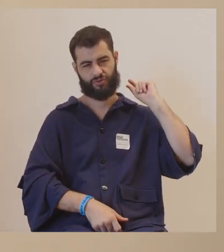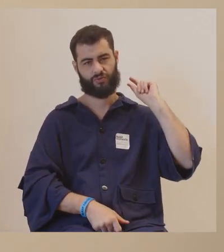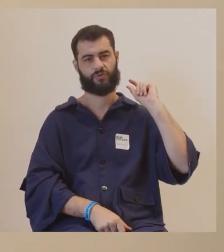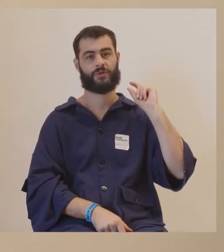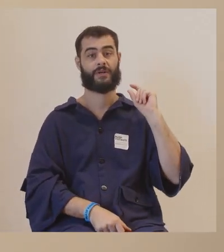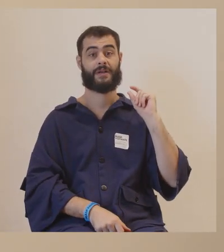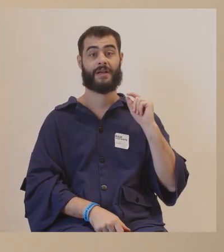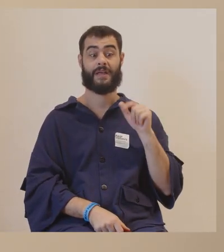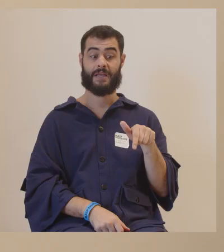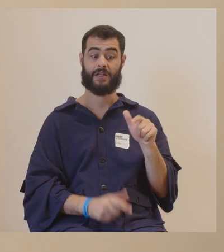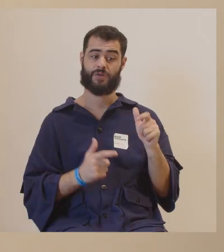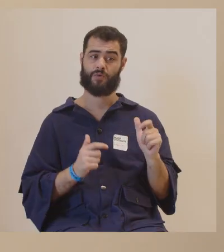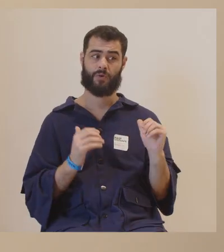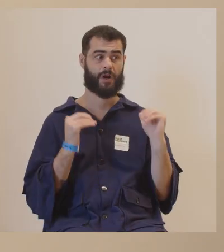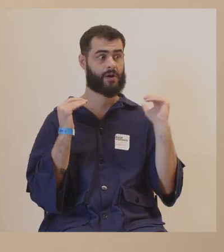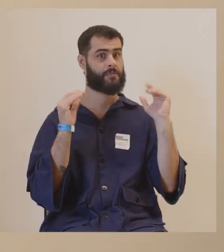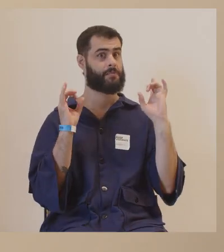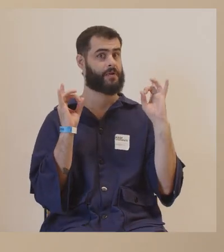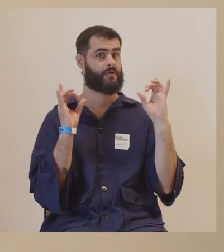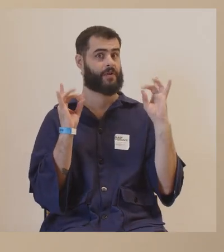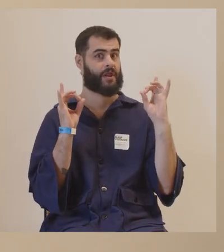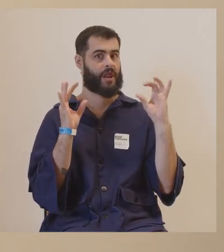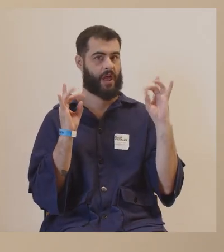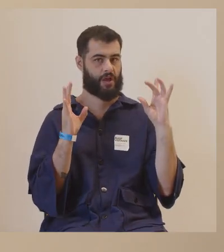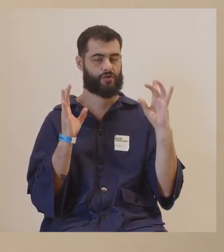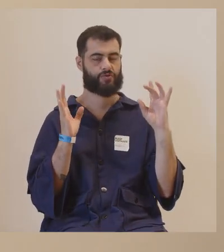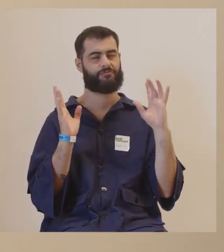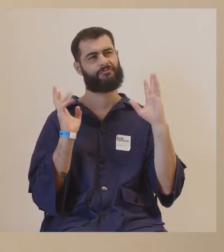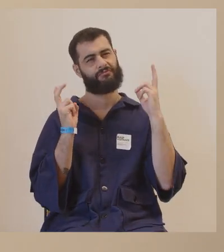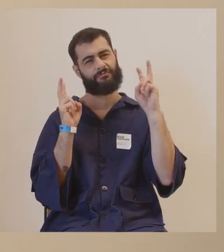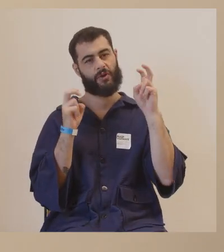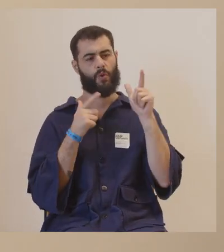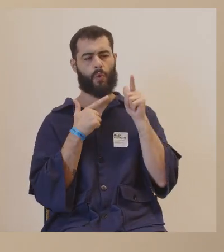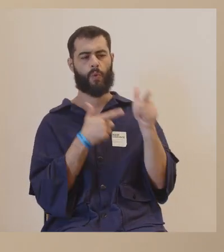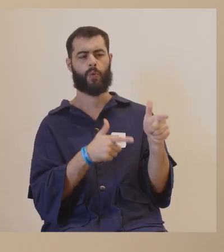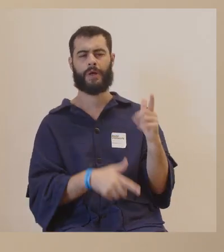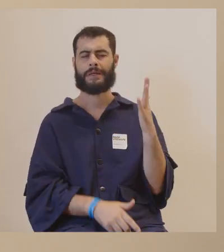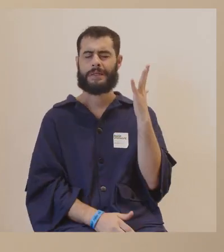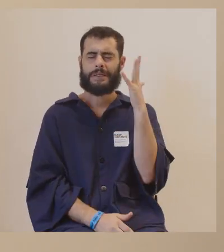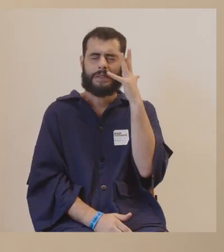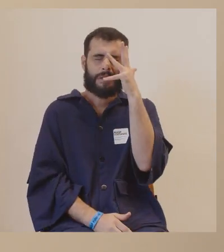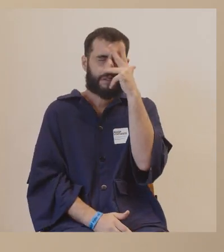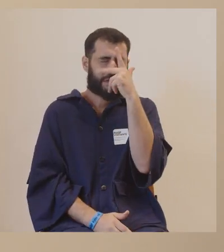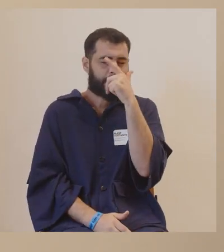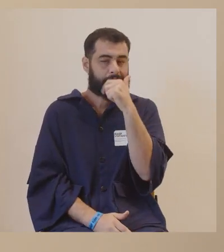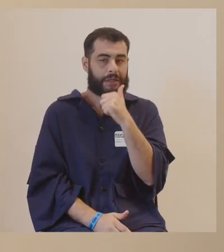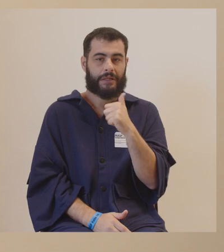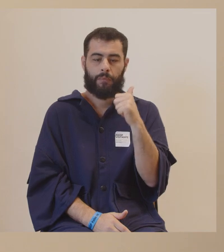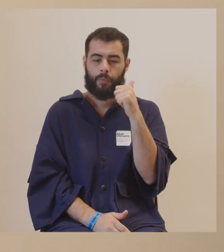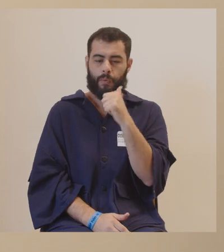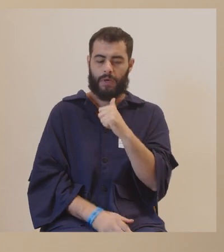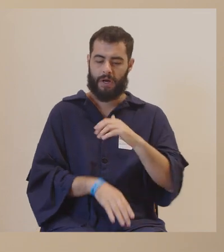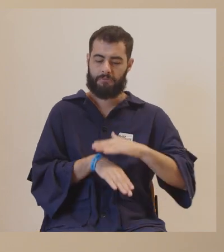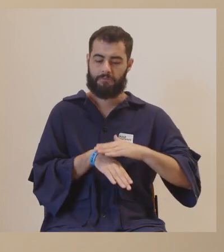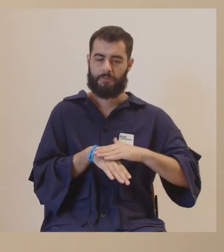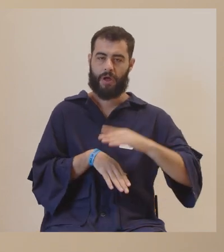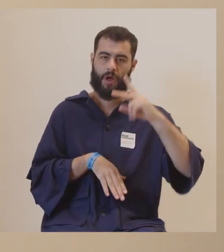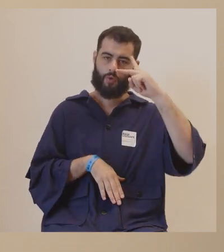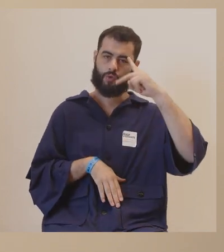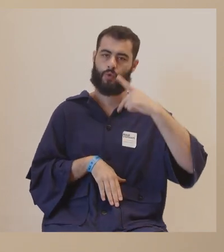pouco privilegiado. Elas eram entendidas como mulheres muito lindas, que tinham uma certa autonomia, né? Elas eram,